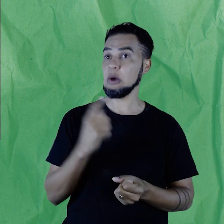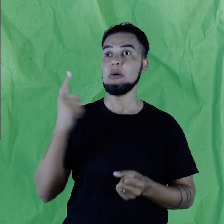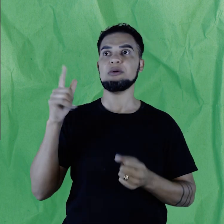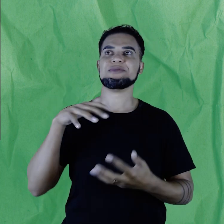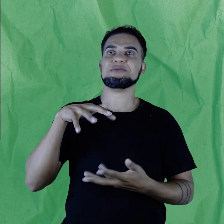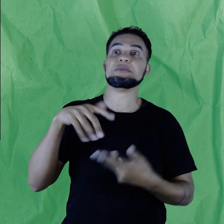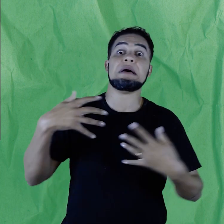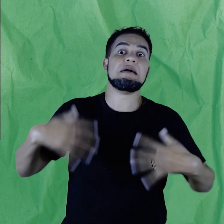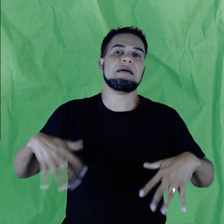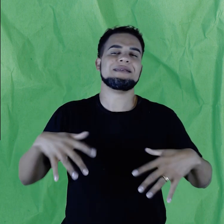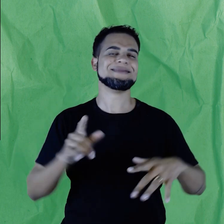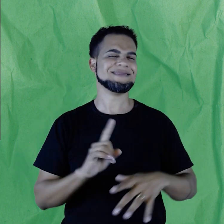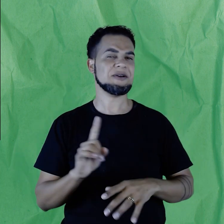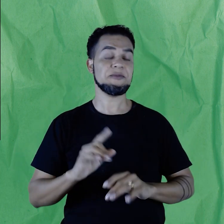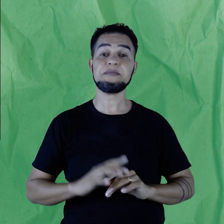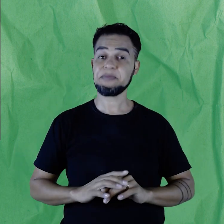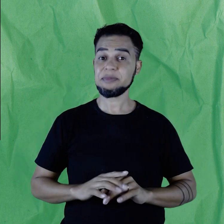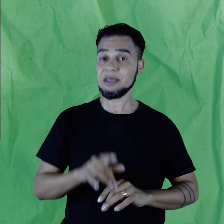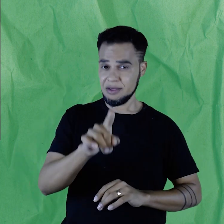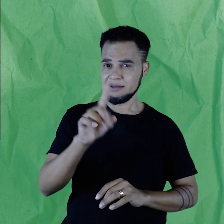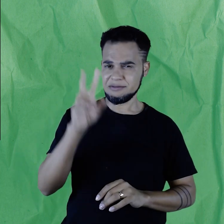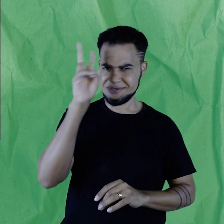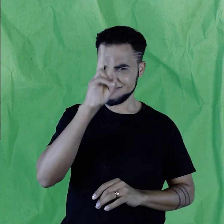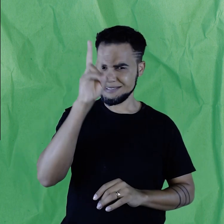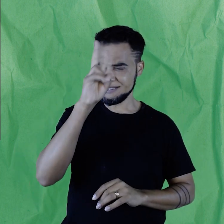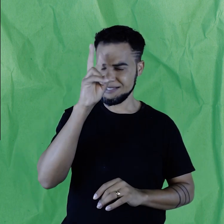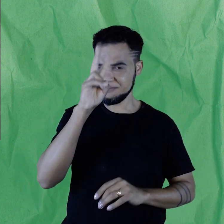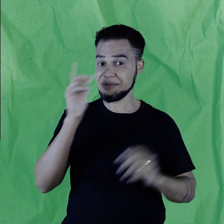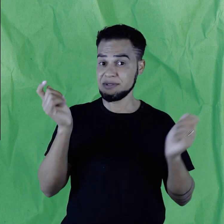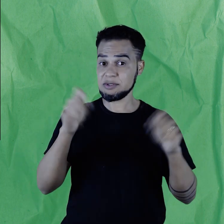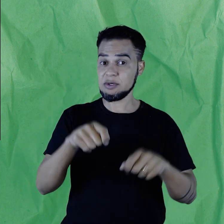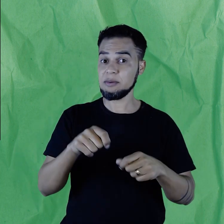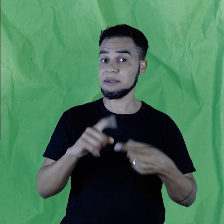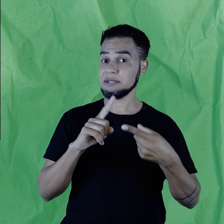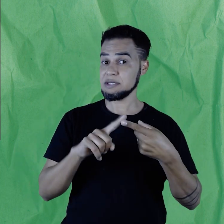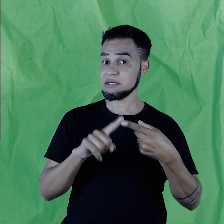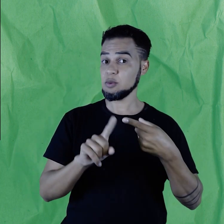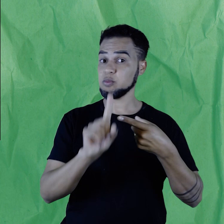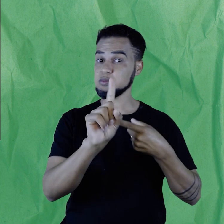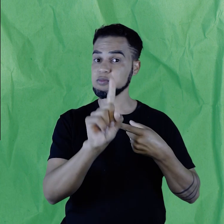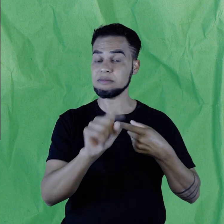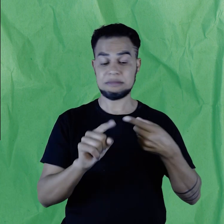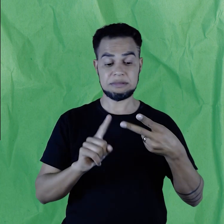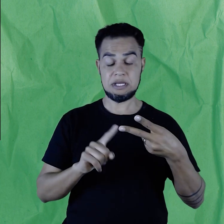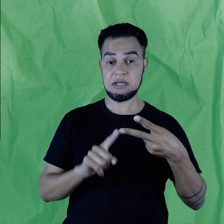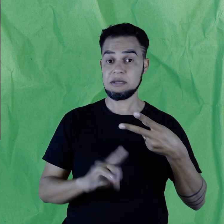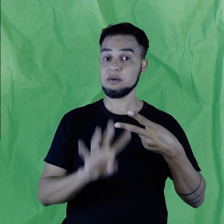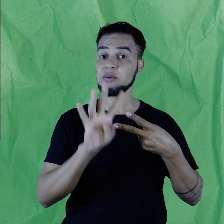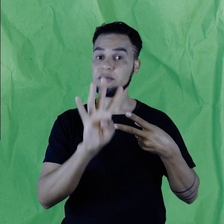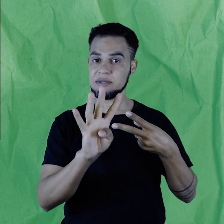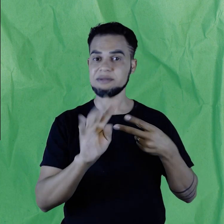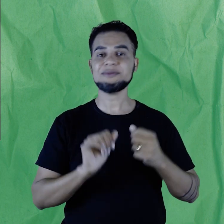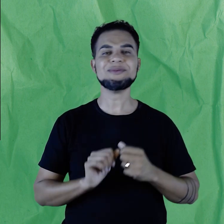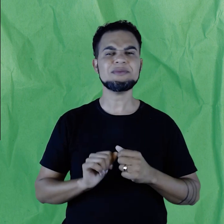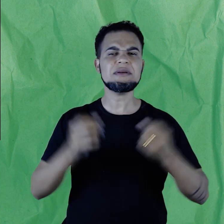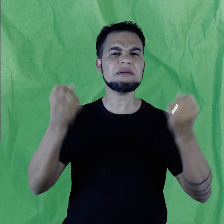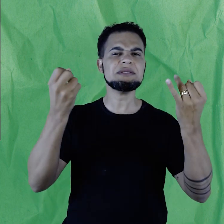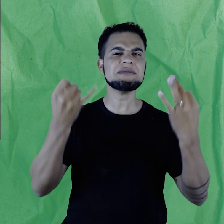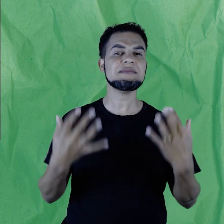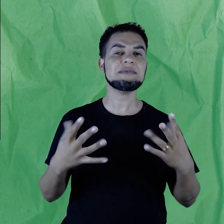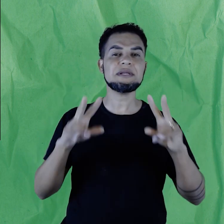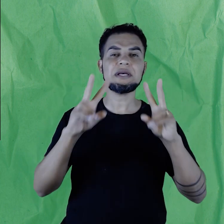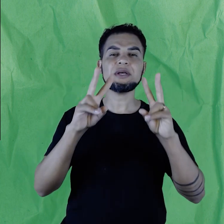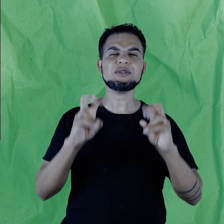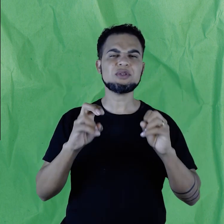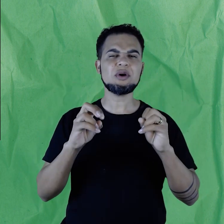mundo. Como você deve se lembrar, as competências 1 e 4, elas falam